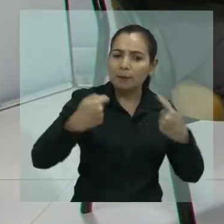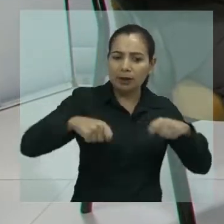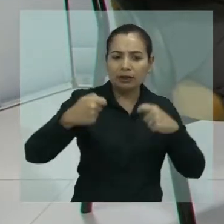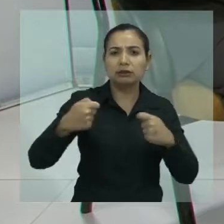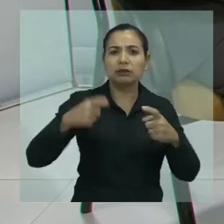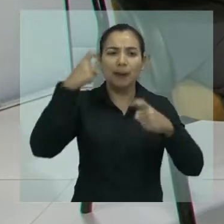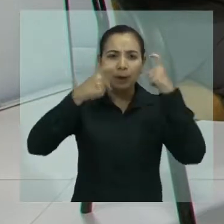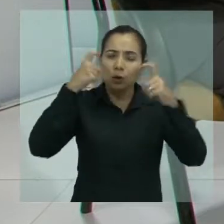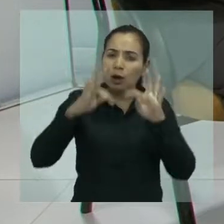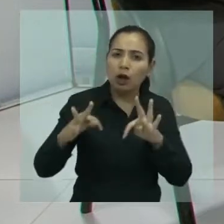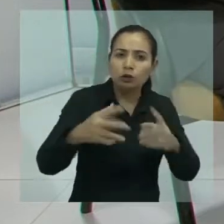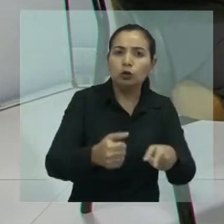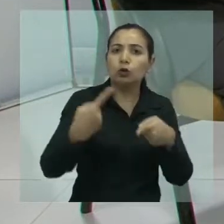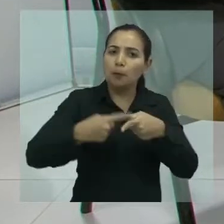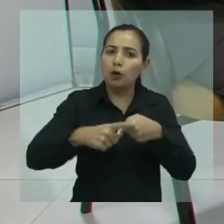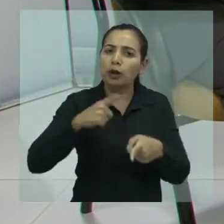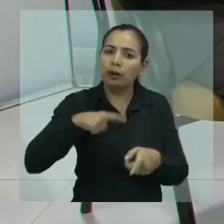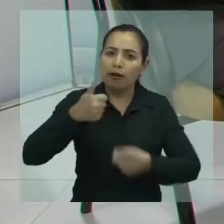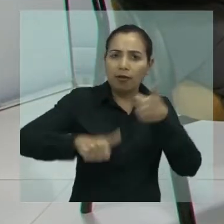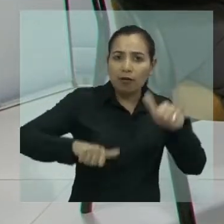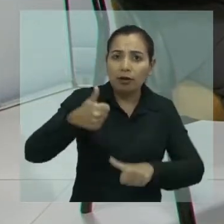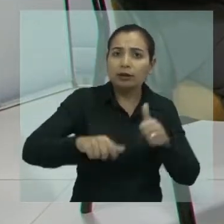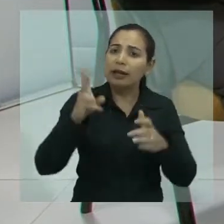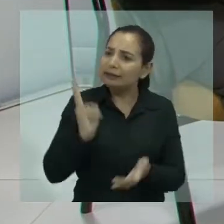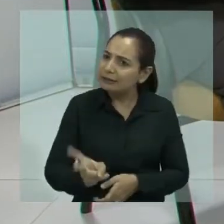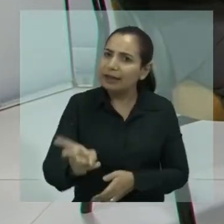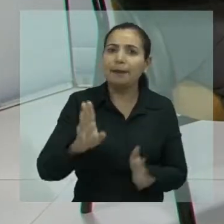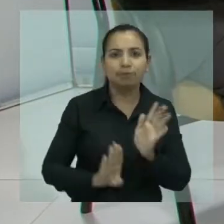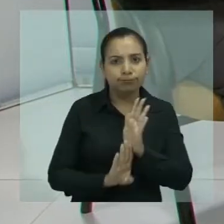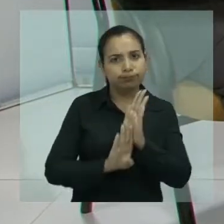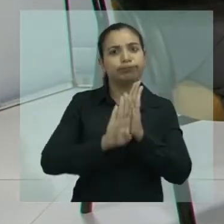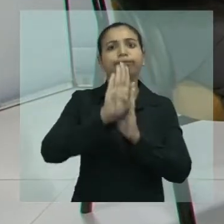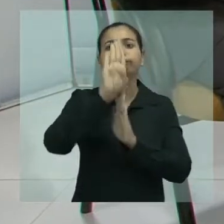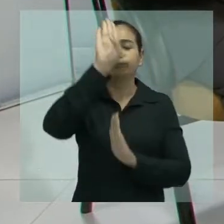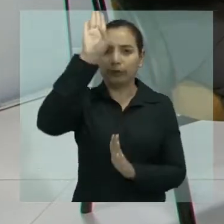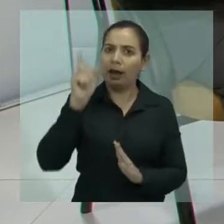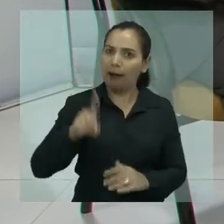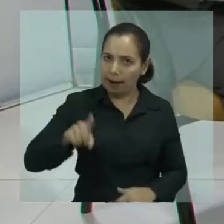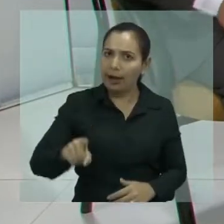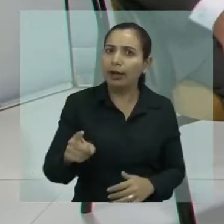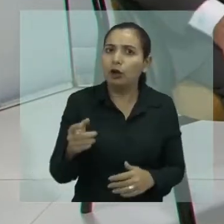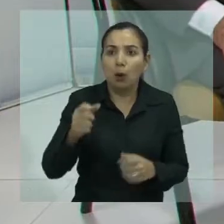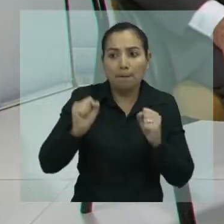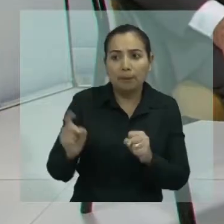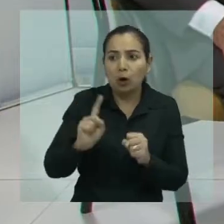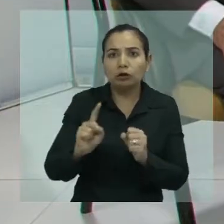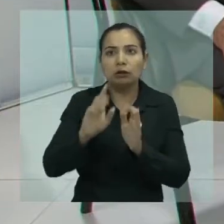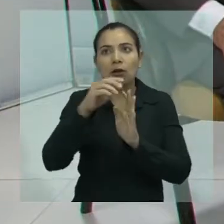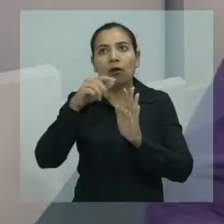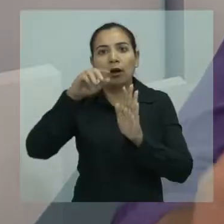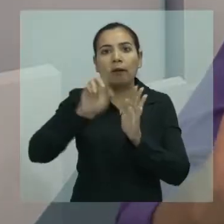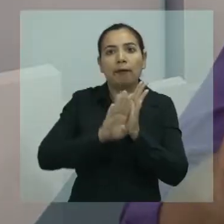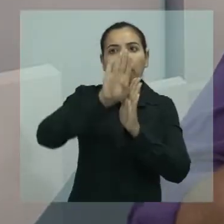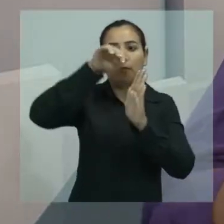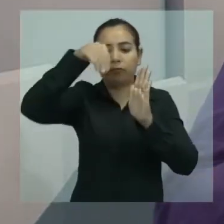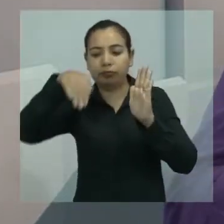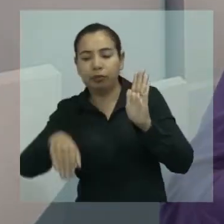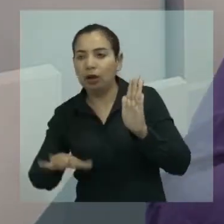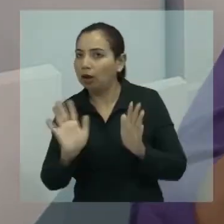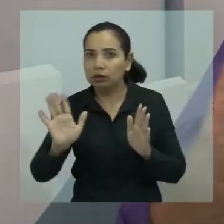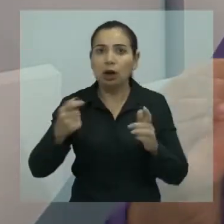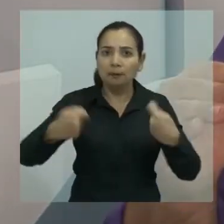é evidente que a educação como um todo, ela deve se preocupar para manter esse índice elevado e até